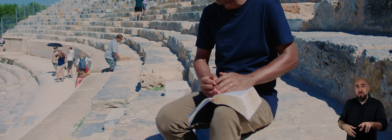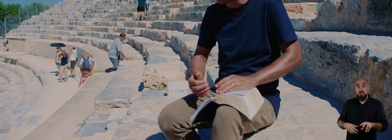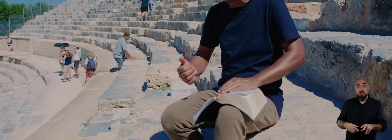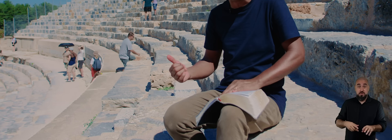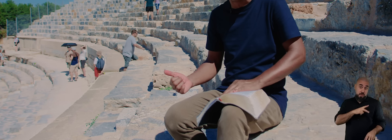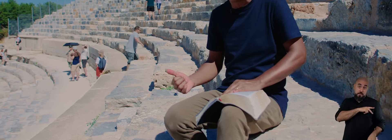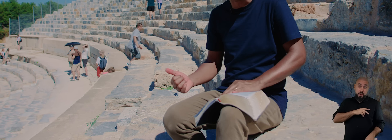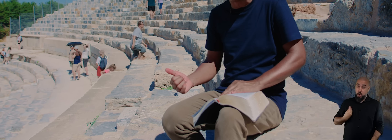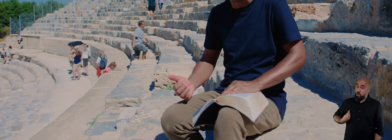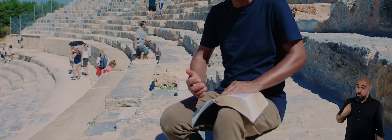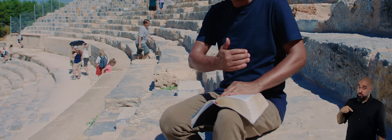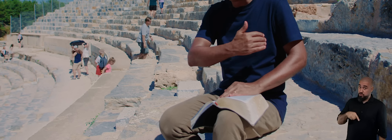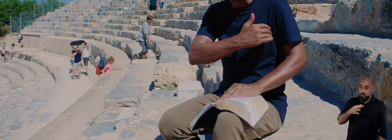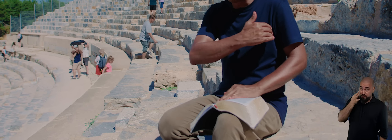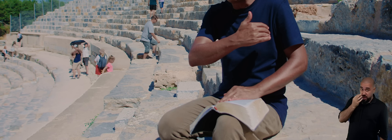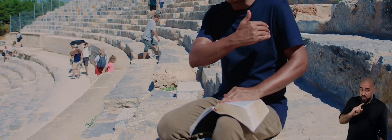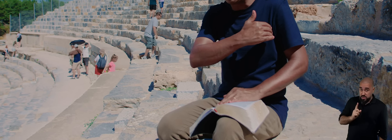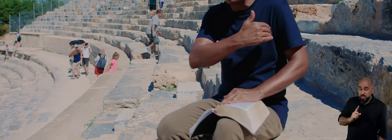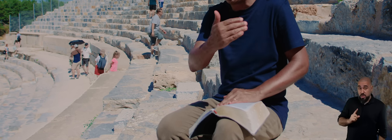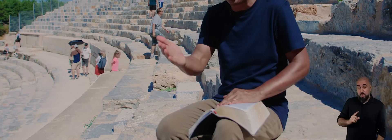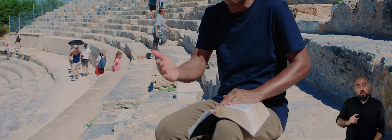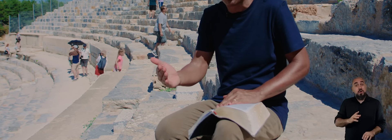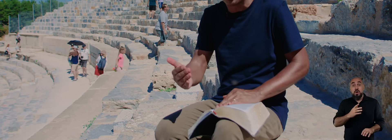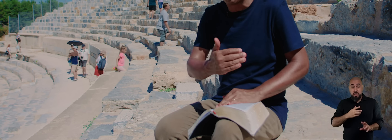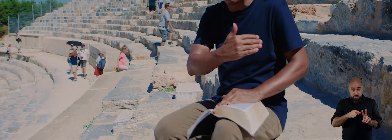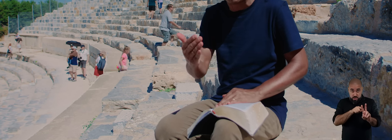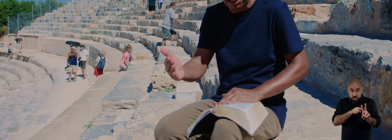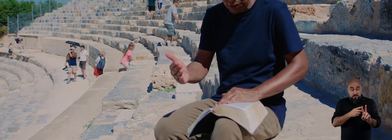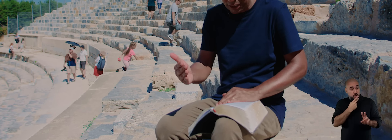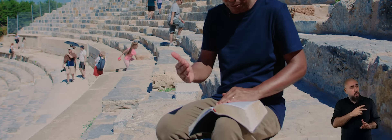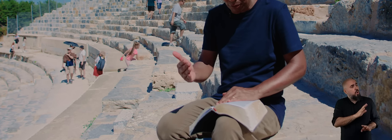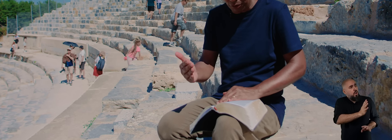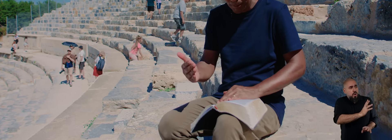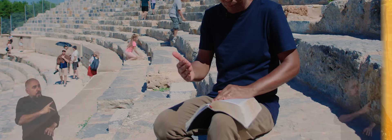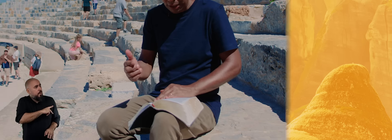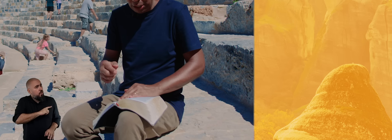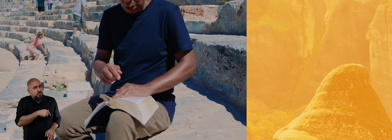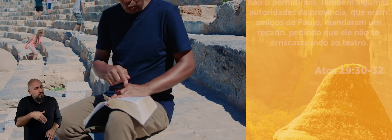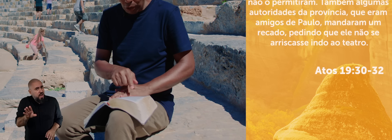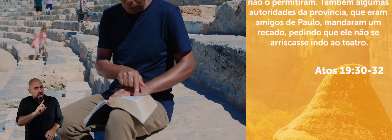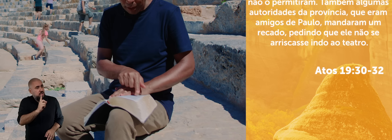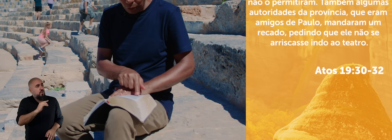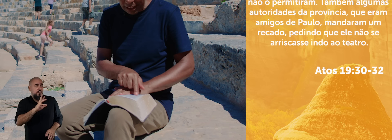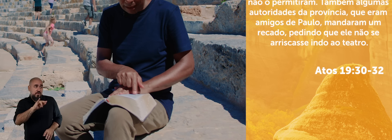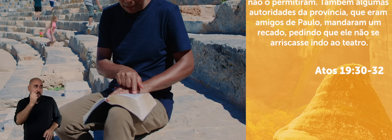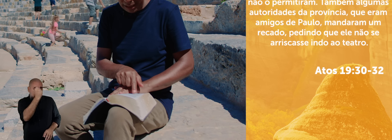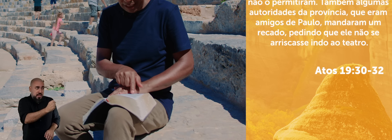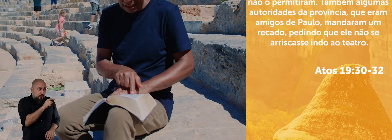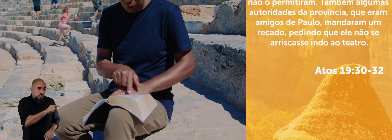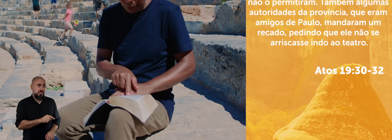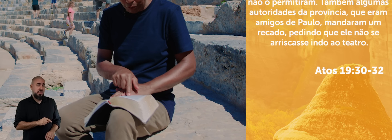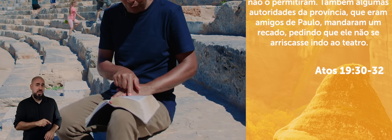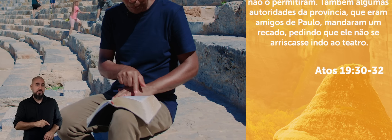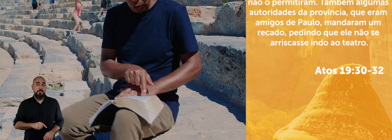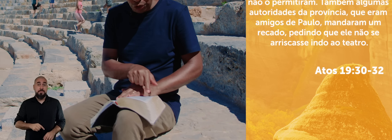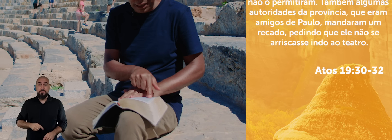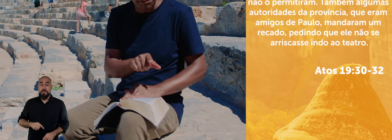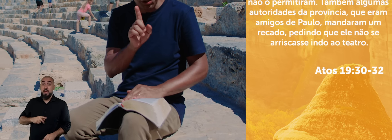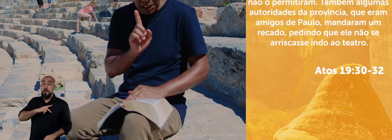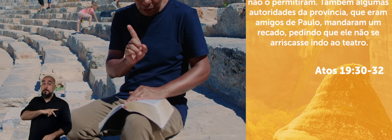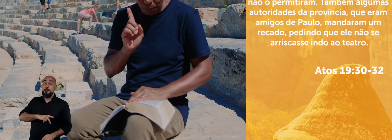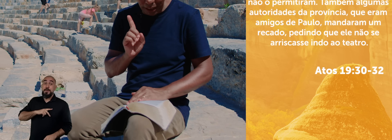Se você for até o teatro, Paulo, eles vão linchar você, eles vão matar você em público. Quando Paulo quis apresentar-se ao povo,